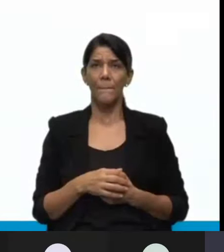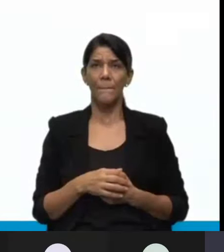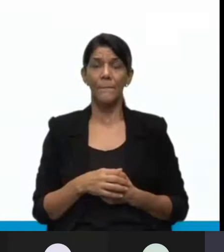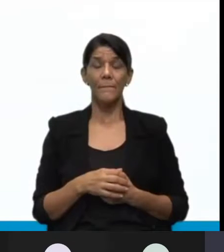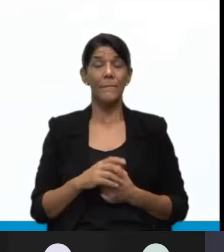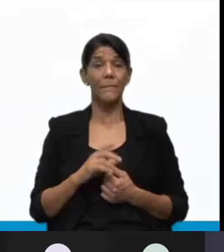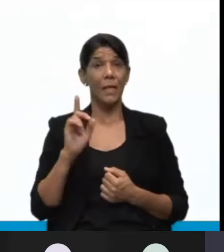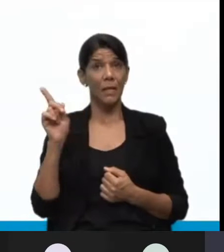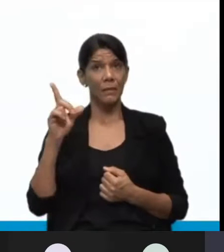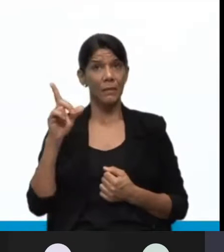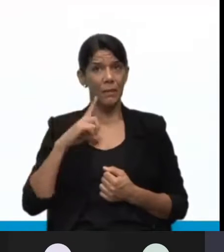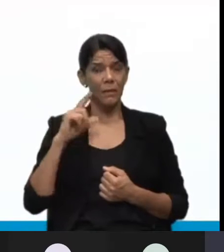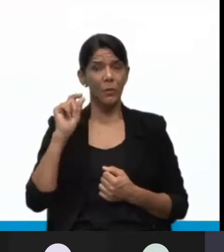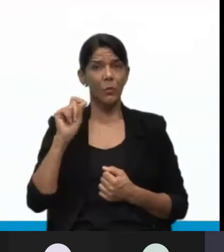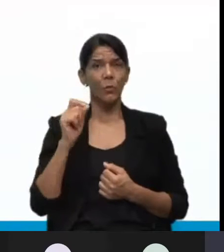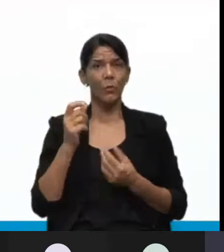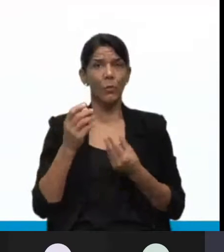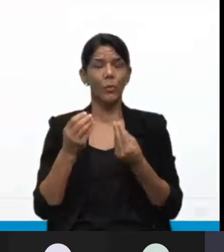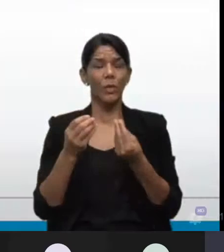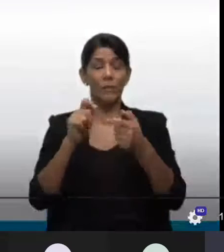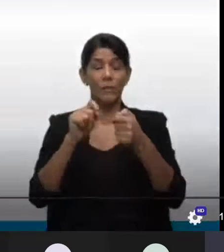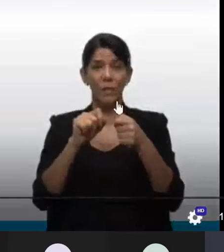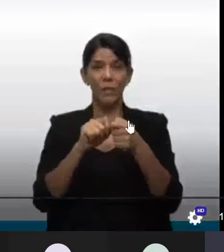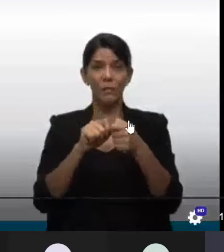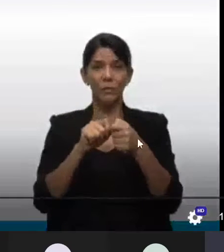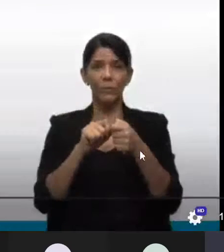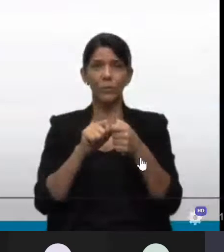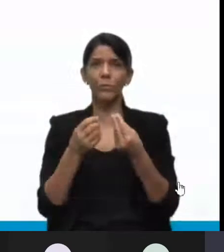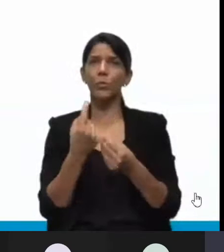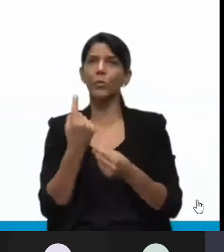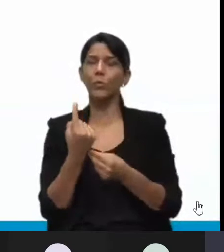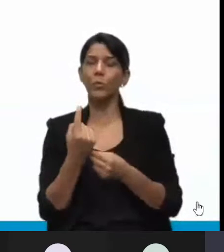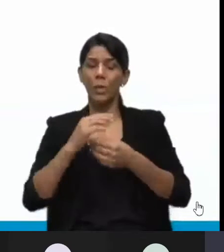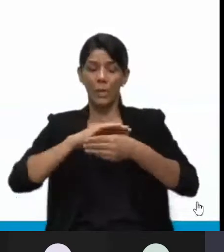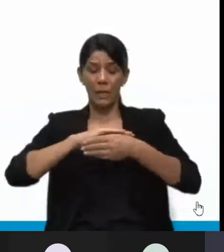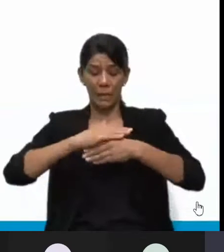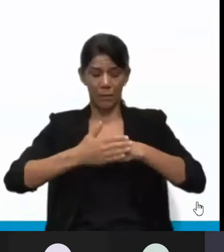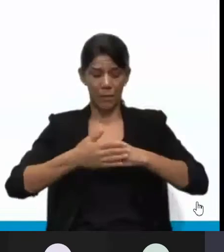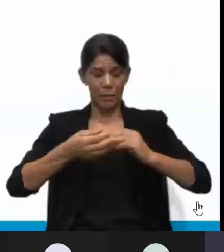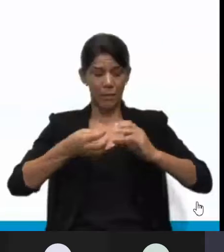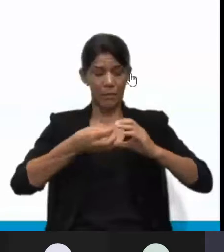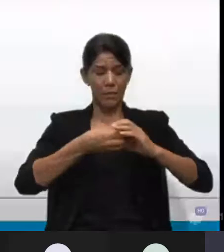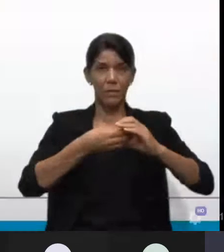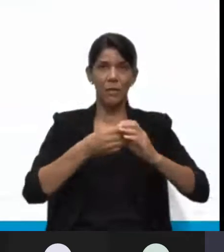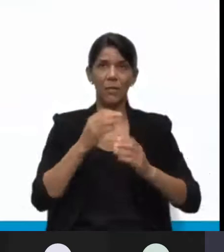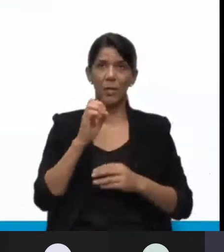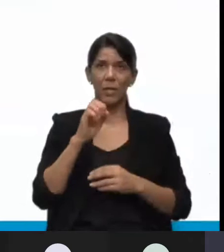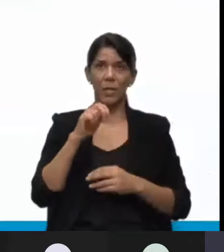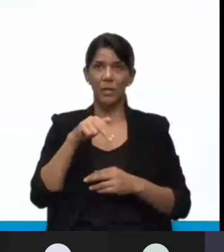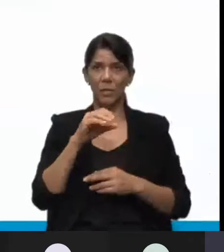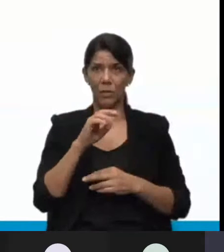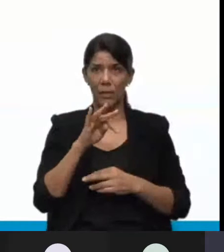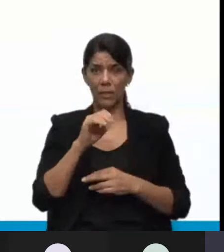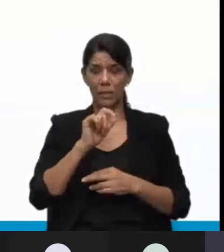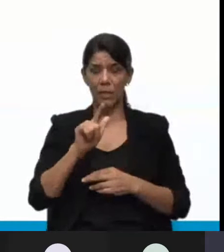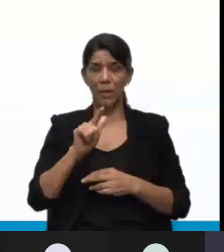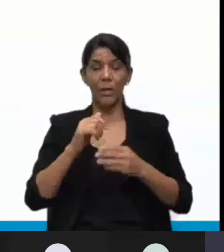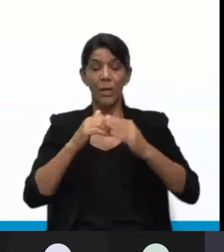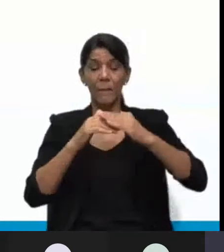O endocárdio, ele é formado, né, por uma camada de célula endotelial, tá?